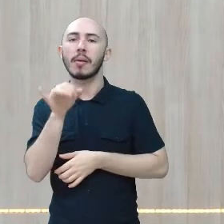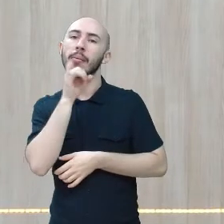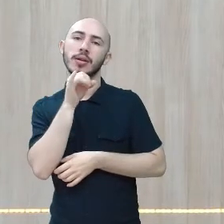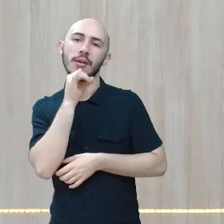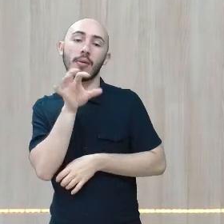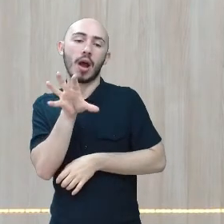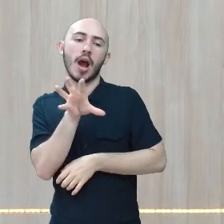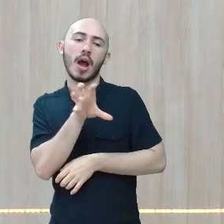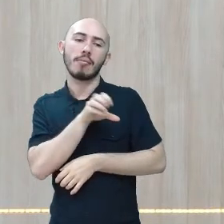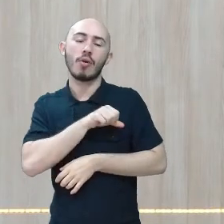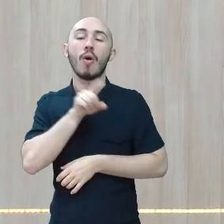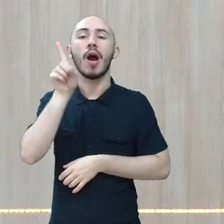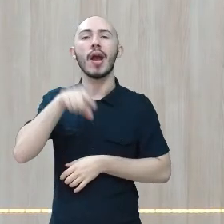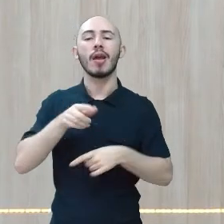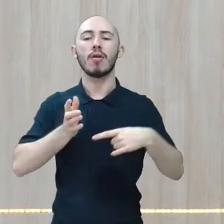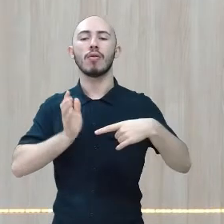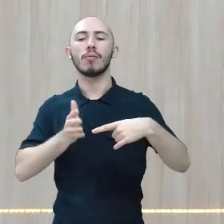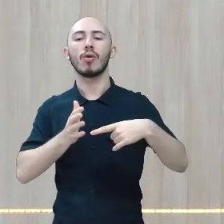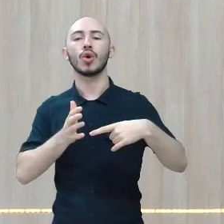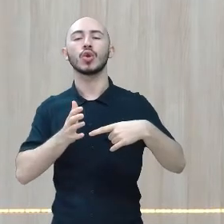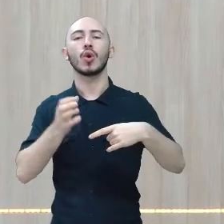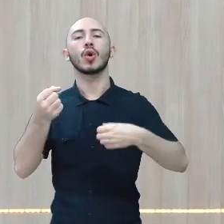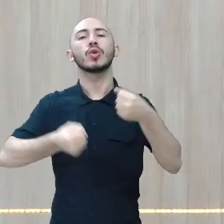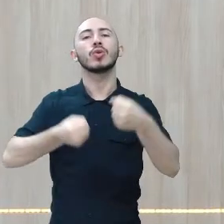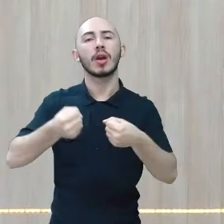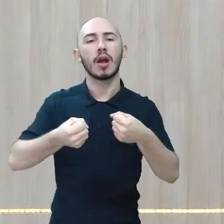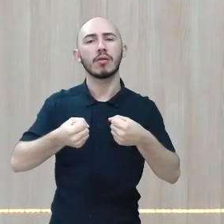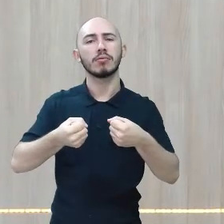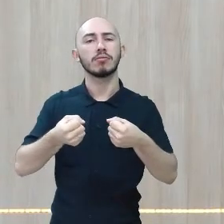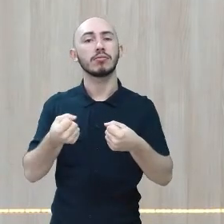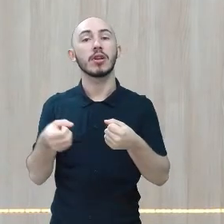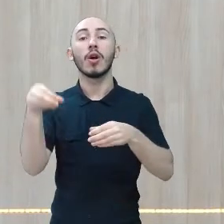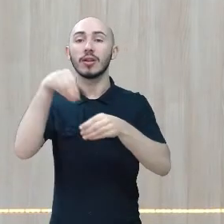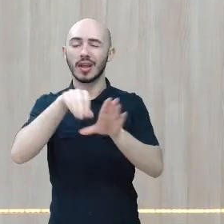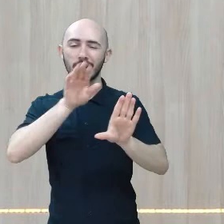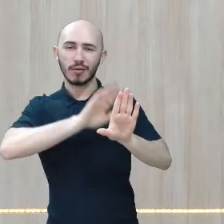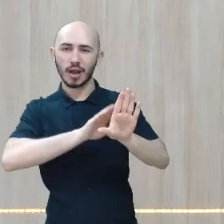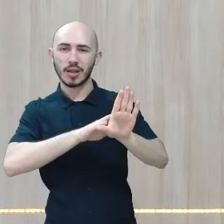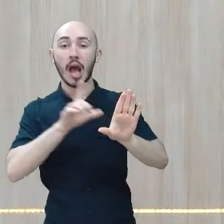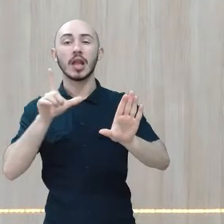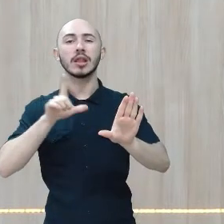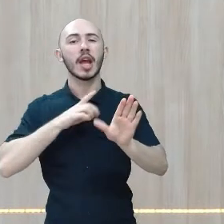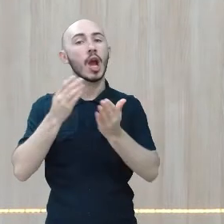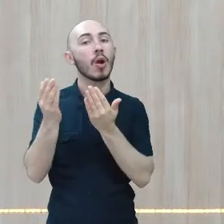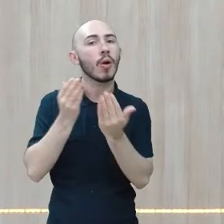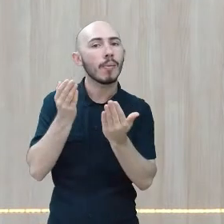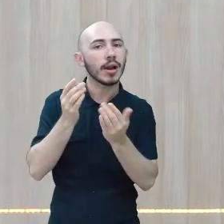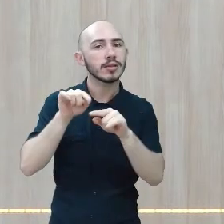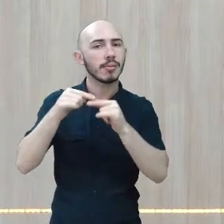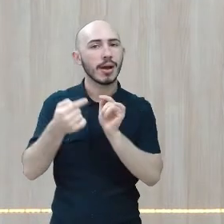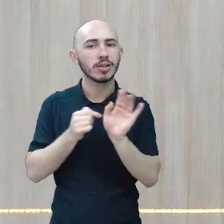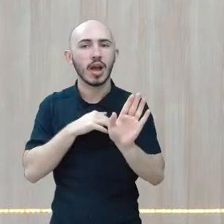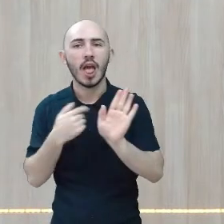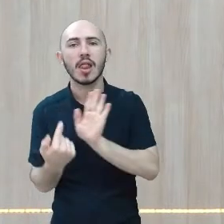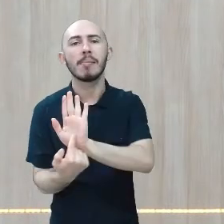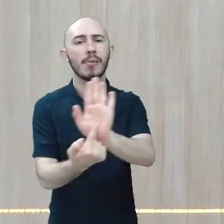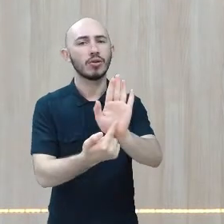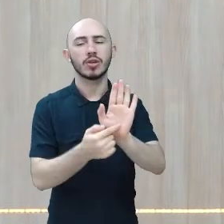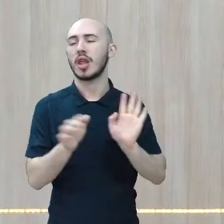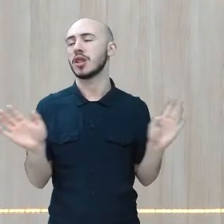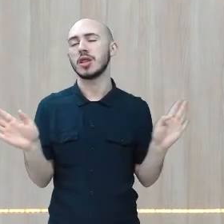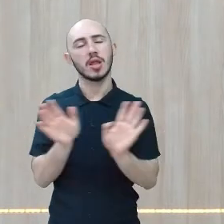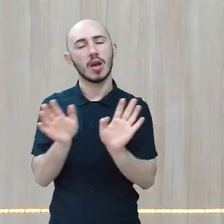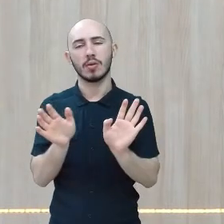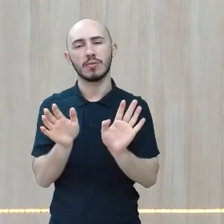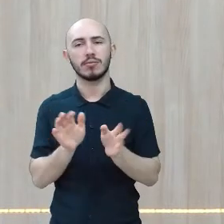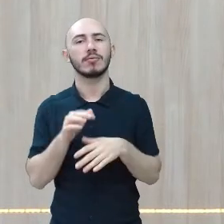estou comparando o amor, o motor do carro é o amor. Se eu falo desse jeito, eu estou comparando